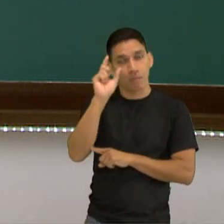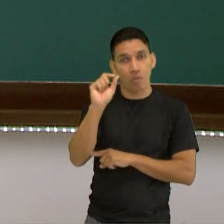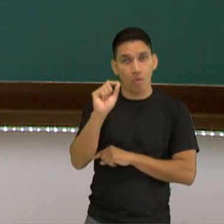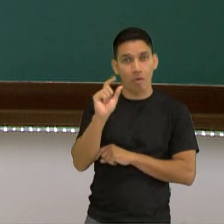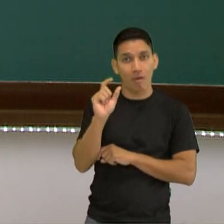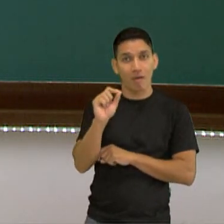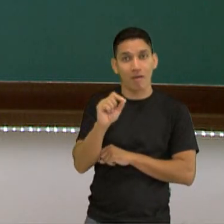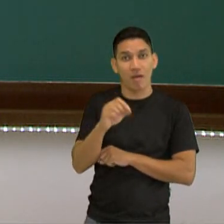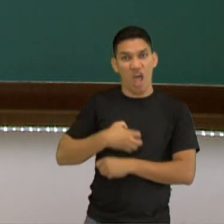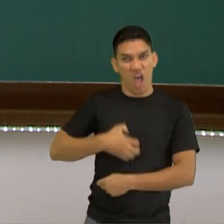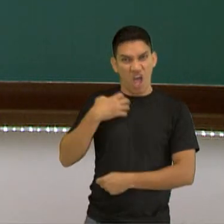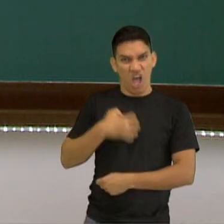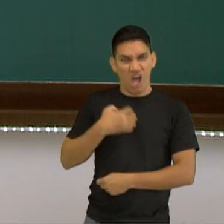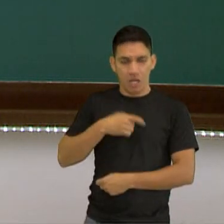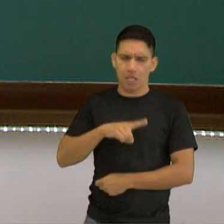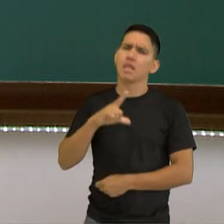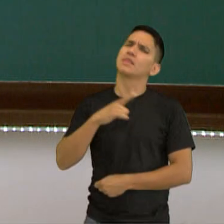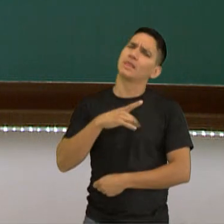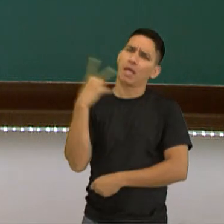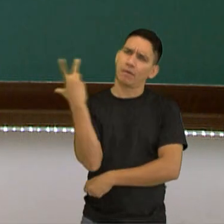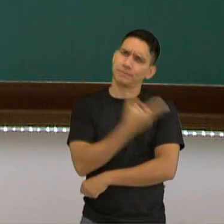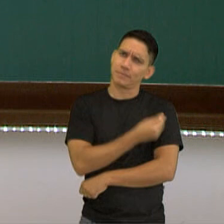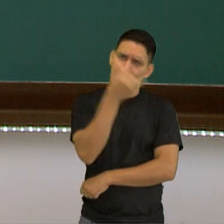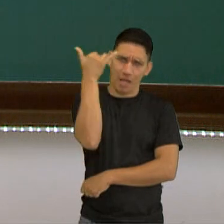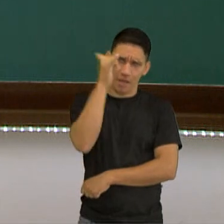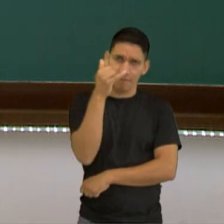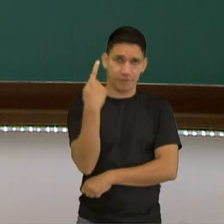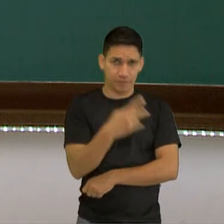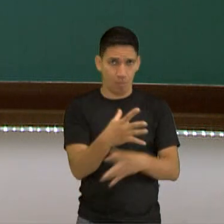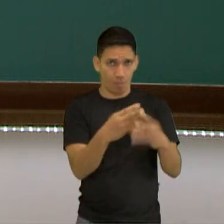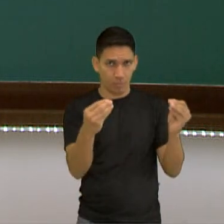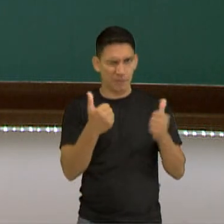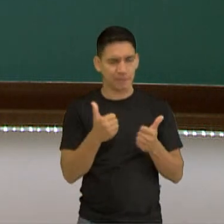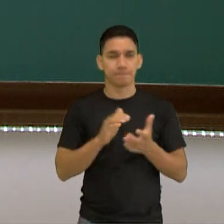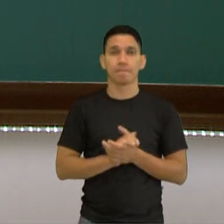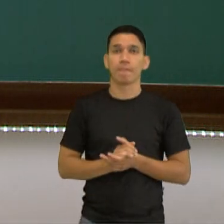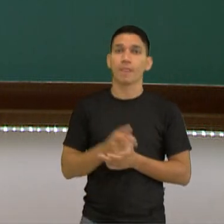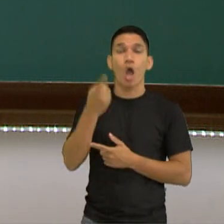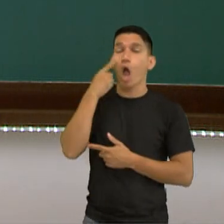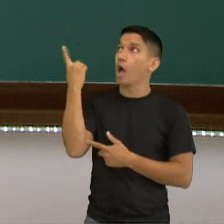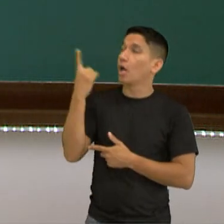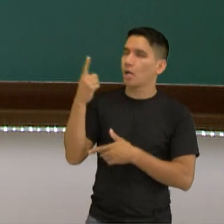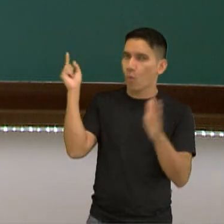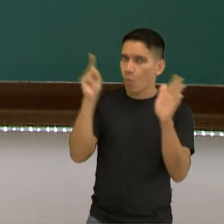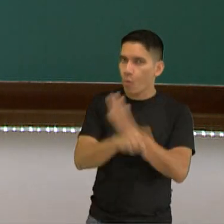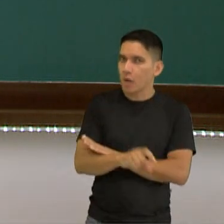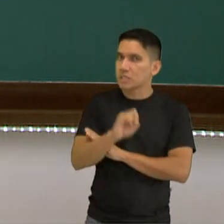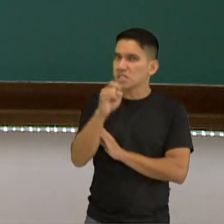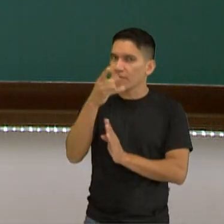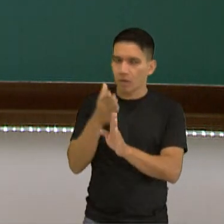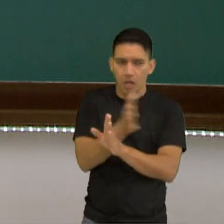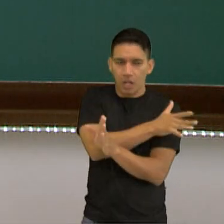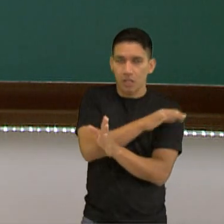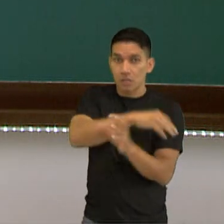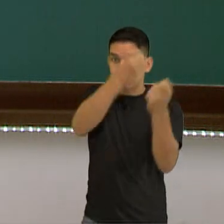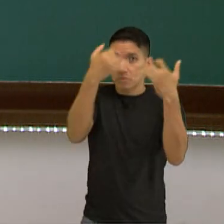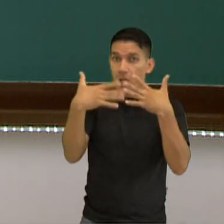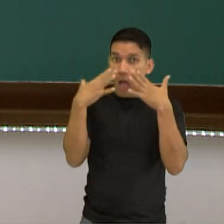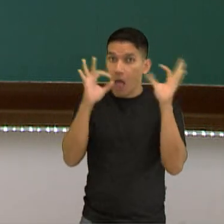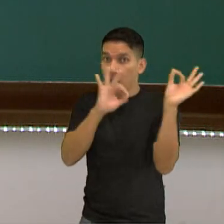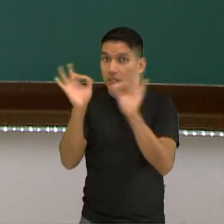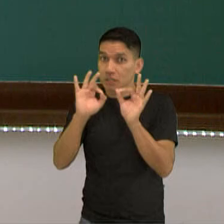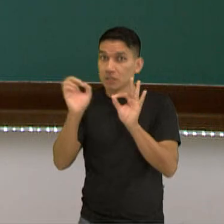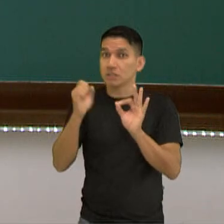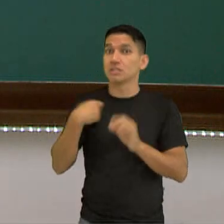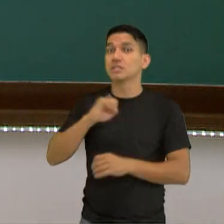uma vacina para esta doença. Vamos para o nosso quiz? Vamos ver se você prestou atenção no Fabiano, na fala do conteúdo